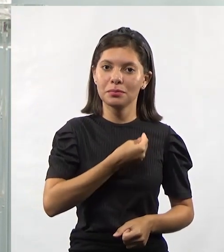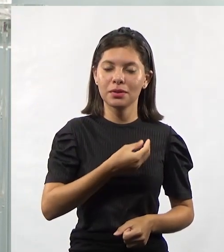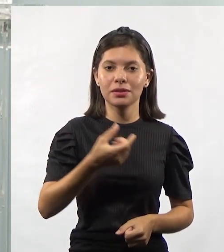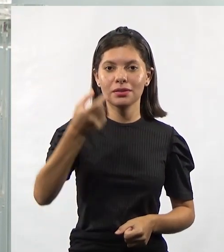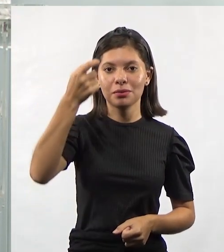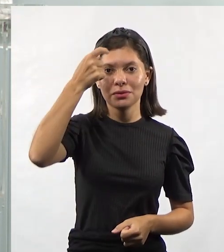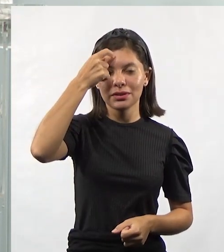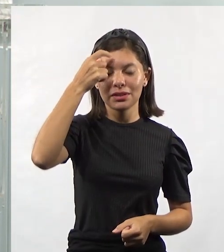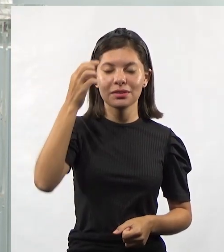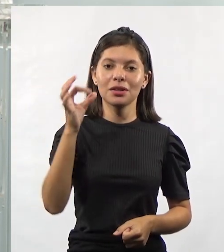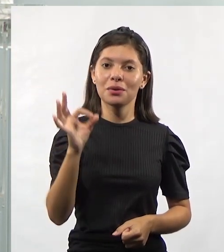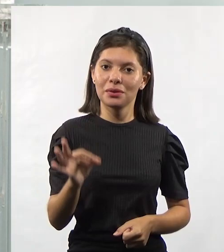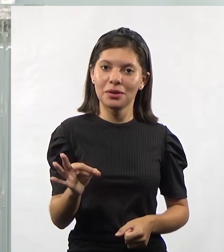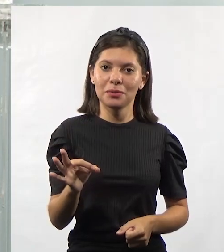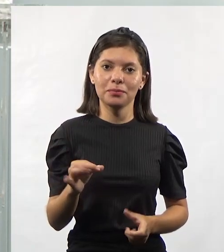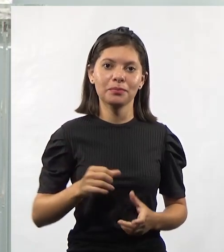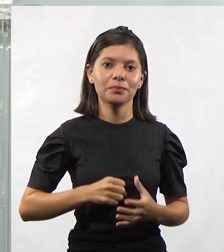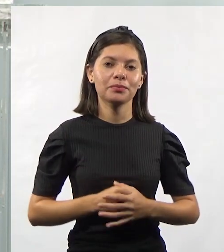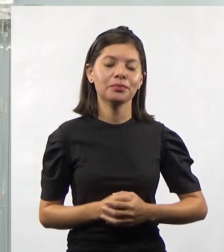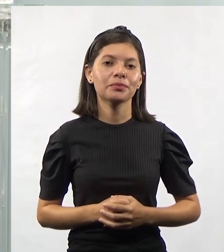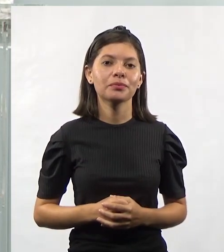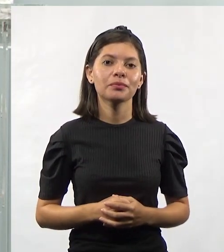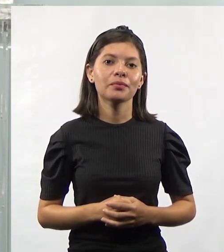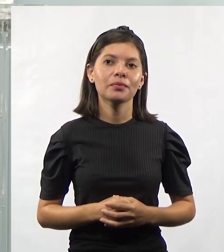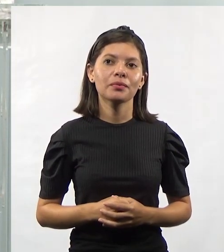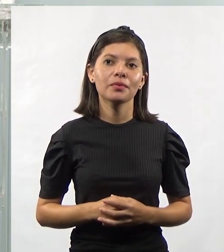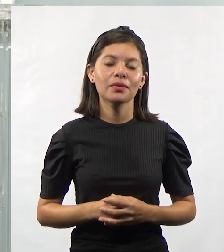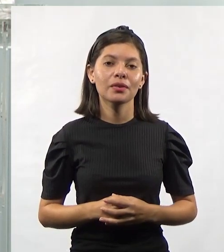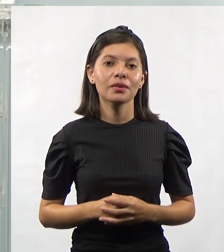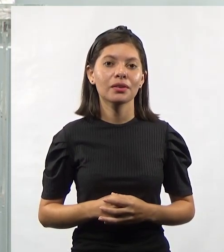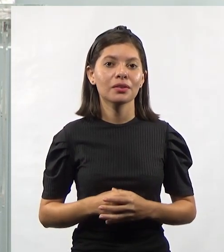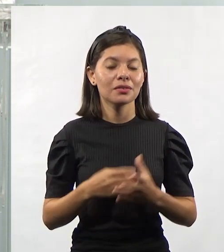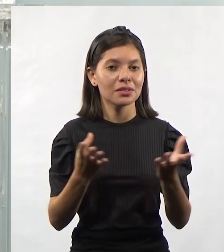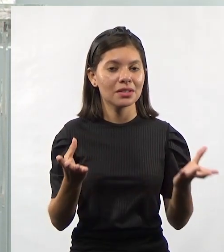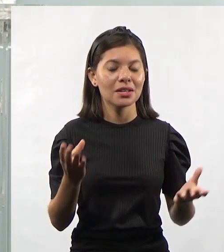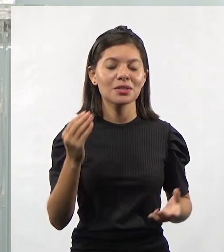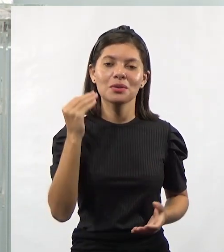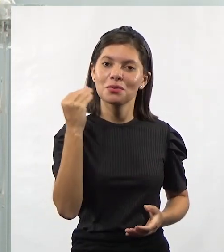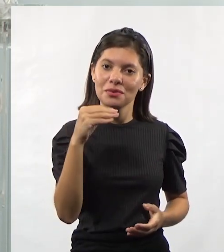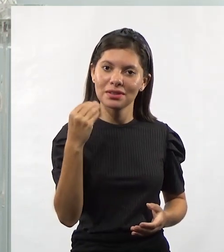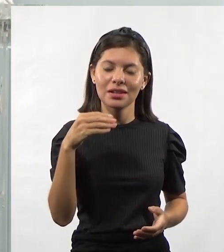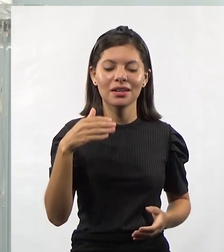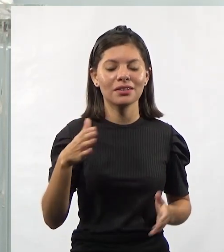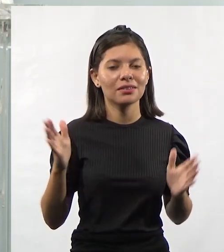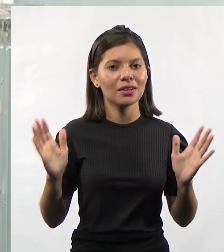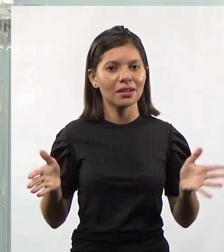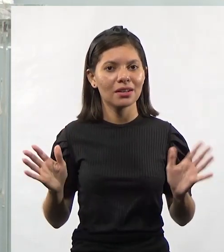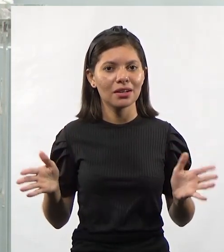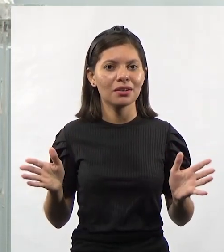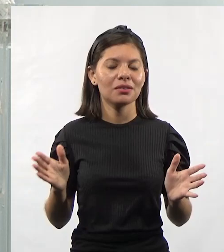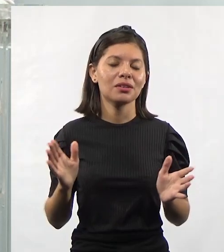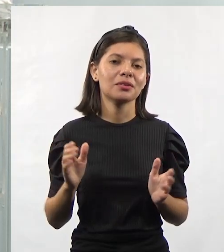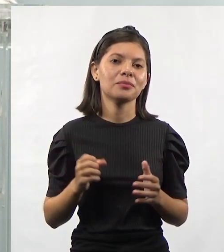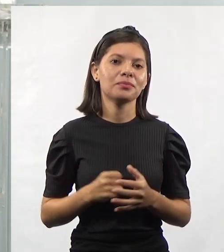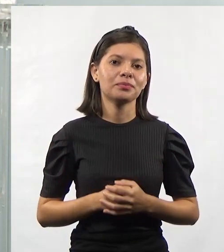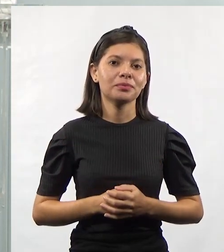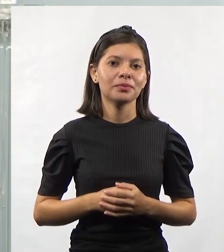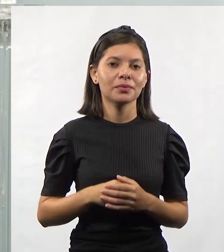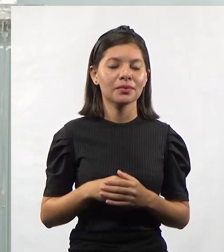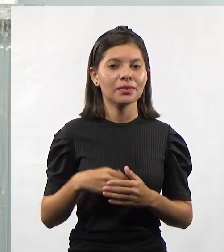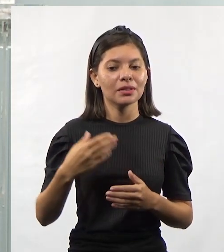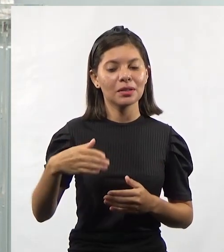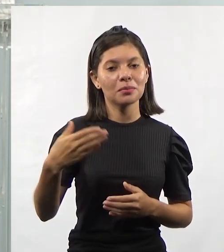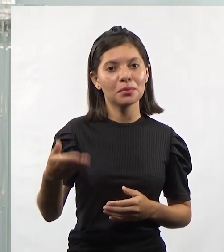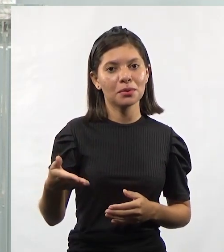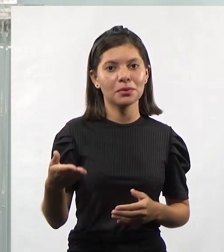têm que participar e eles têm que ter essa consciência também. Ok, pessoal? Eu espero que vocês tenham